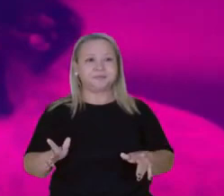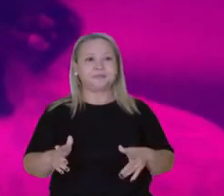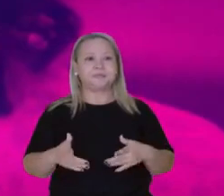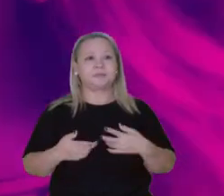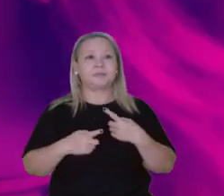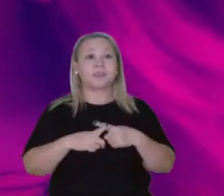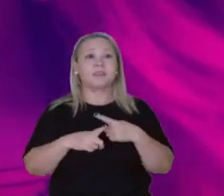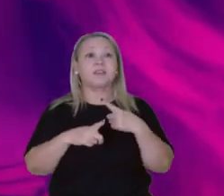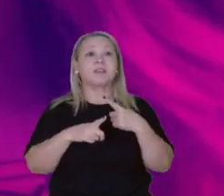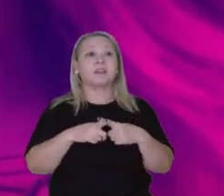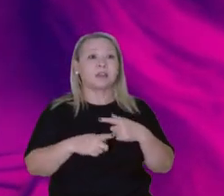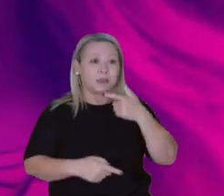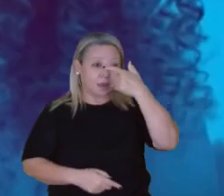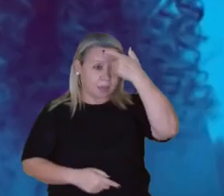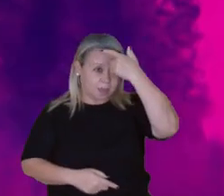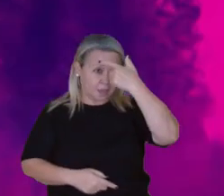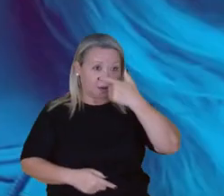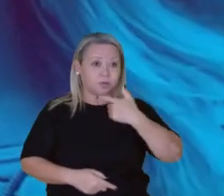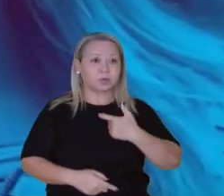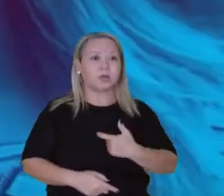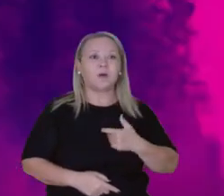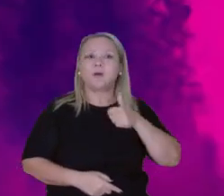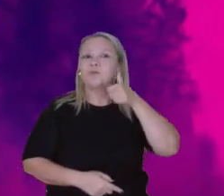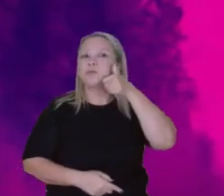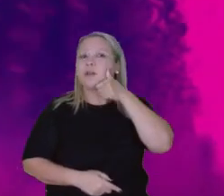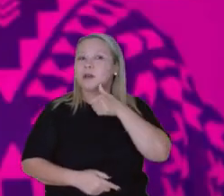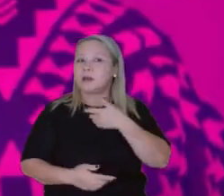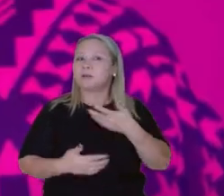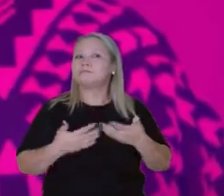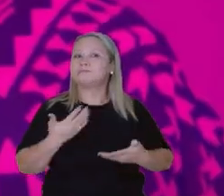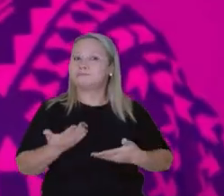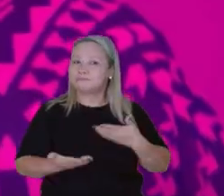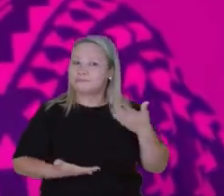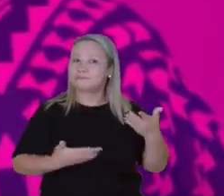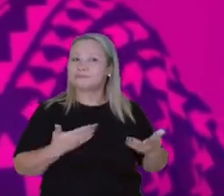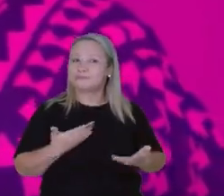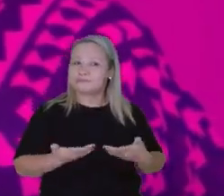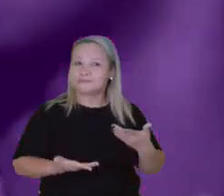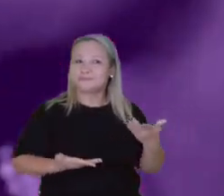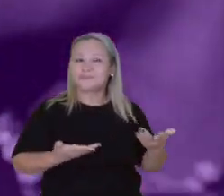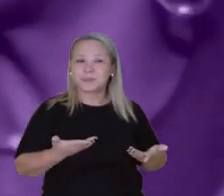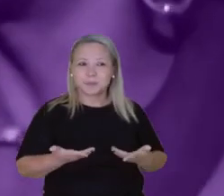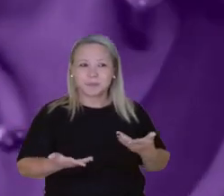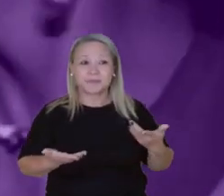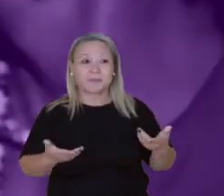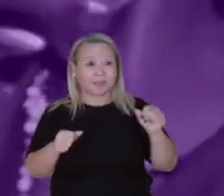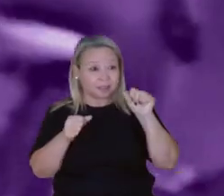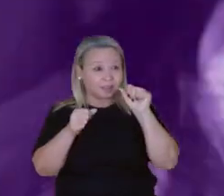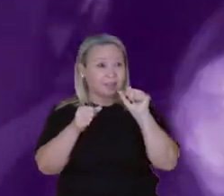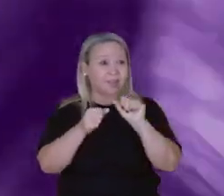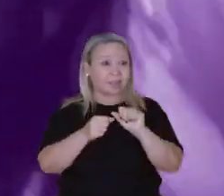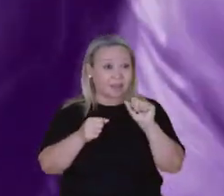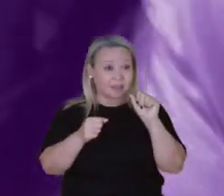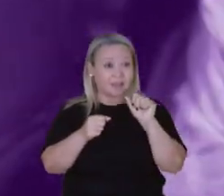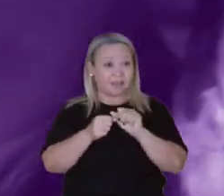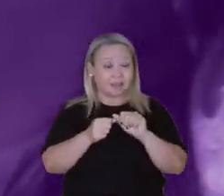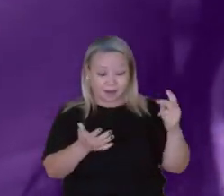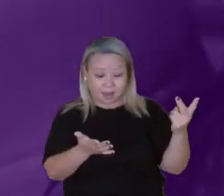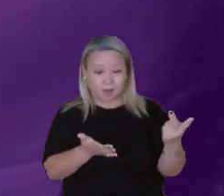Porque eu sou mulher Pra fazer